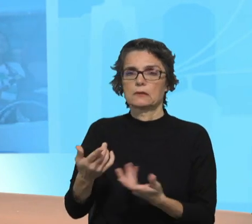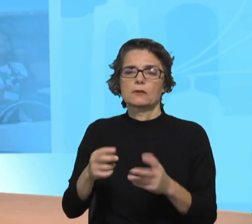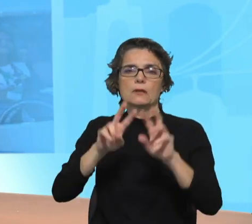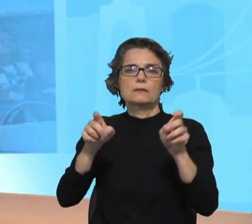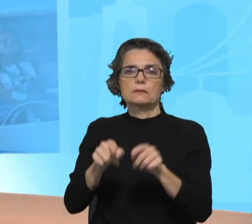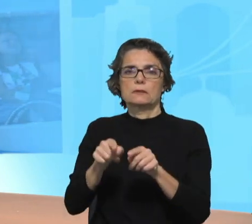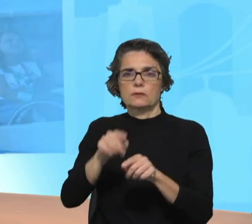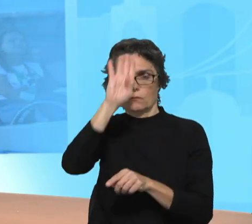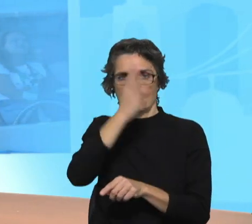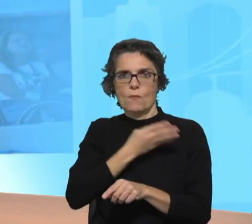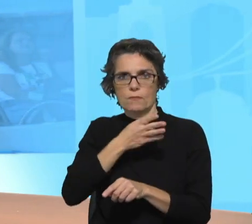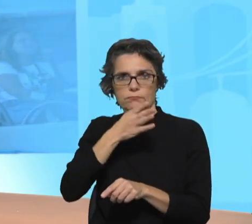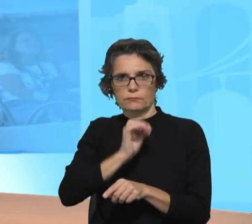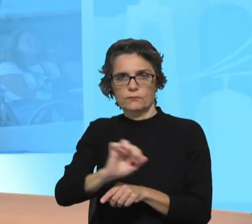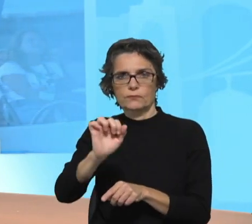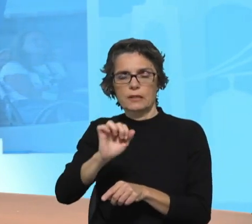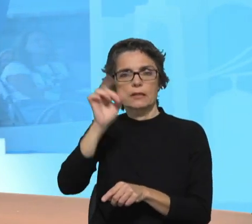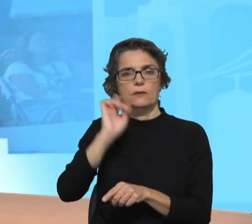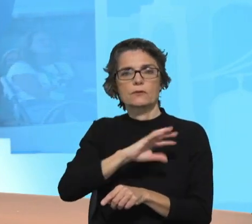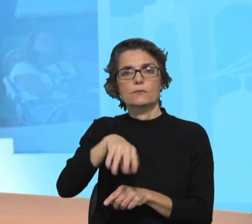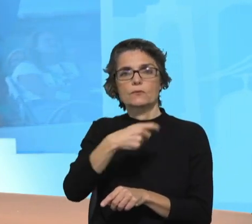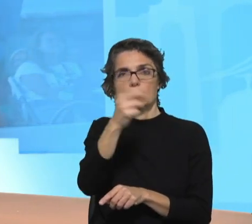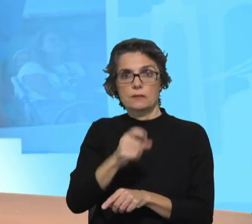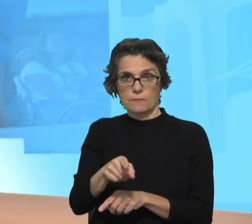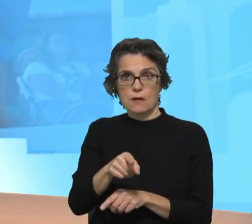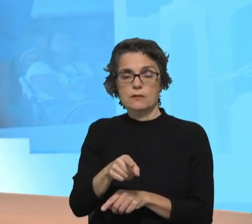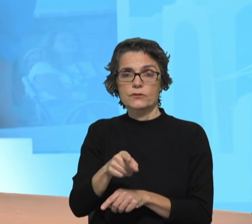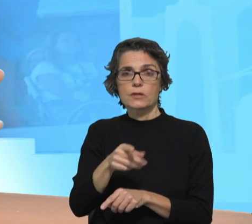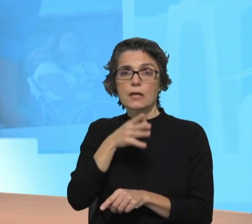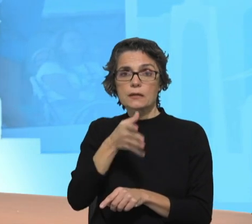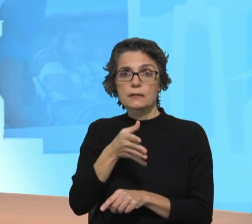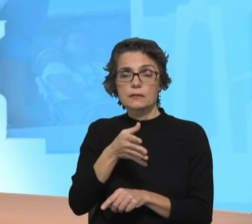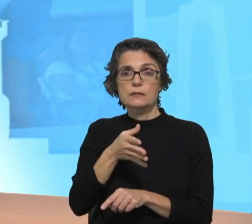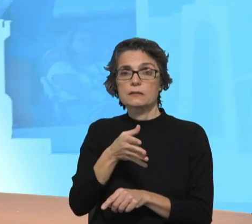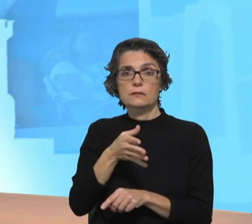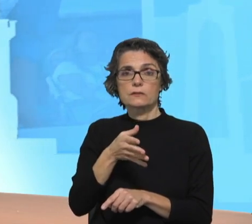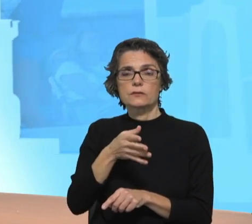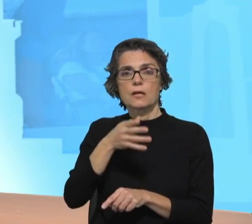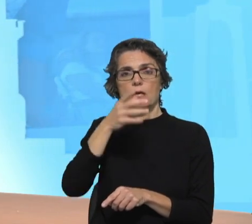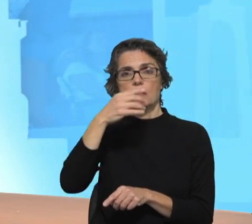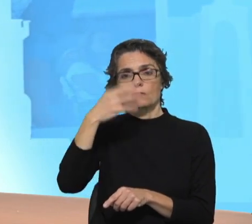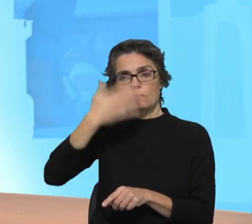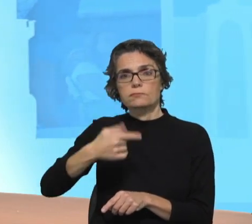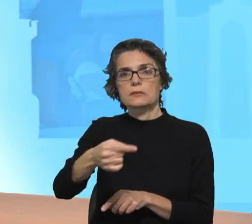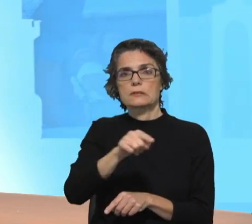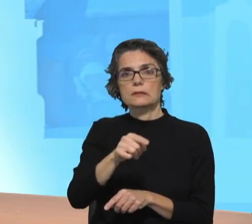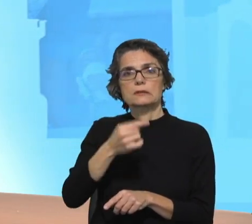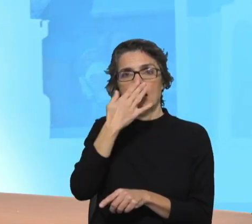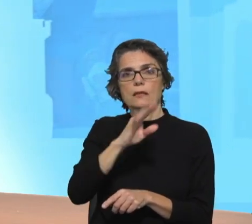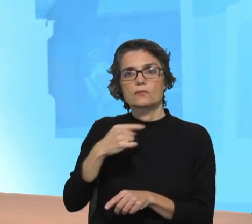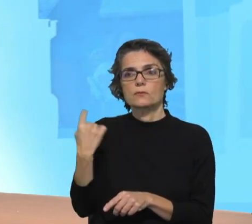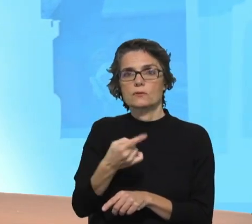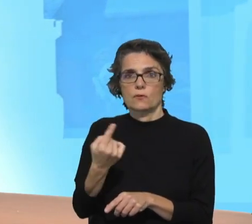partir da mensagem do Papa para o Dia Mundial da Paz, no que ela afeta o nosso comportamento. Aliás, como há pouco já